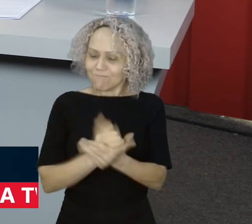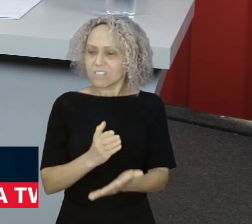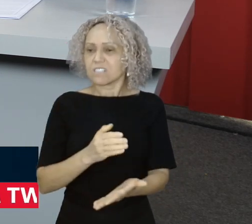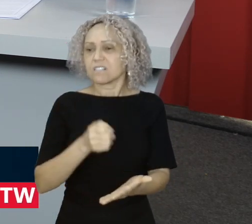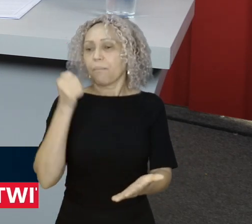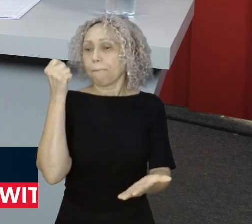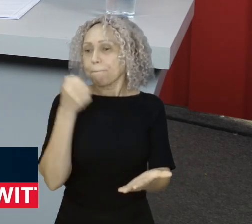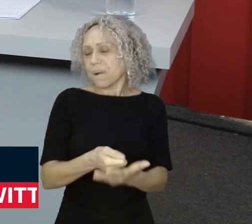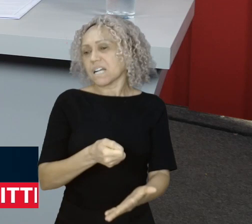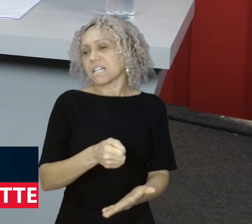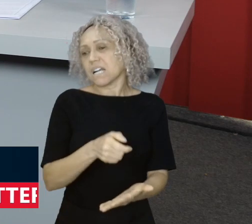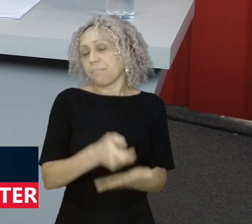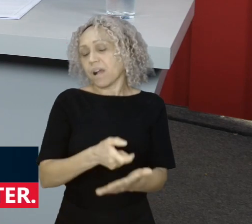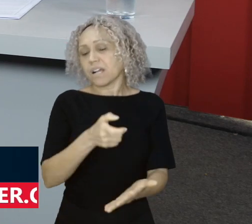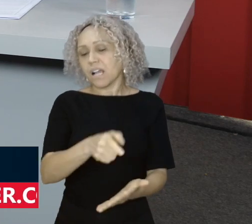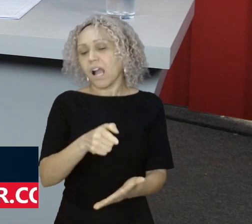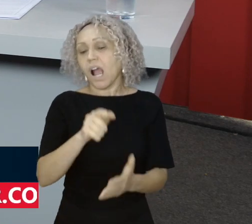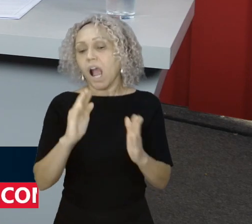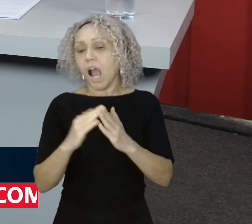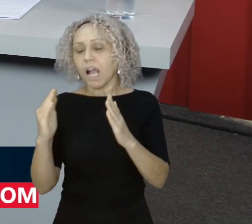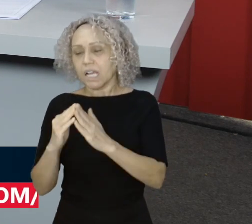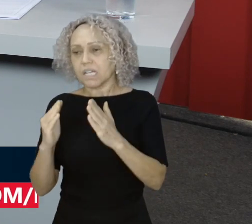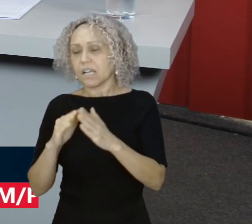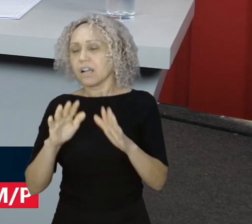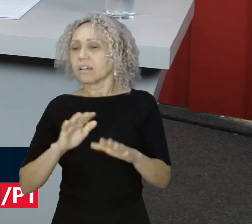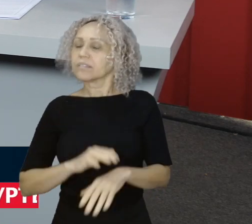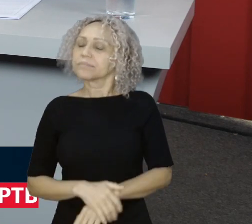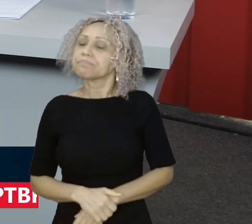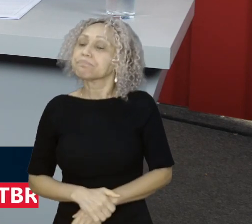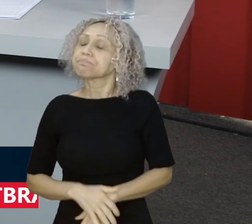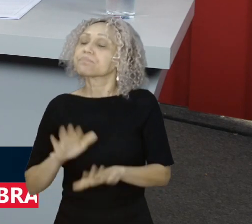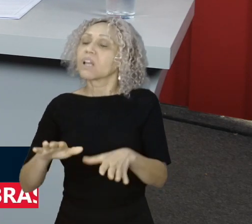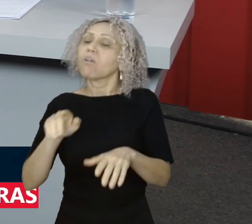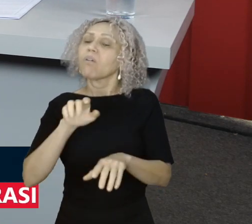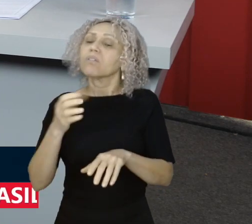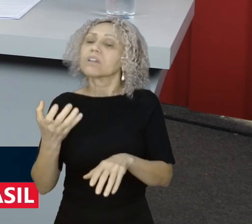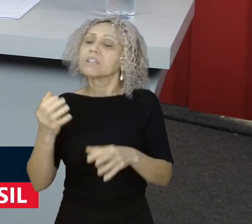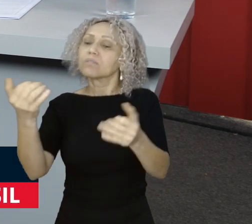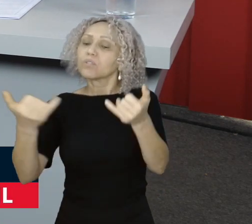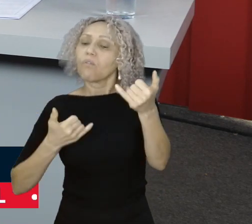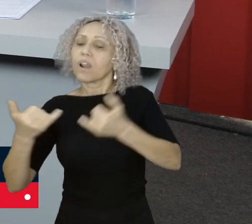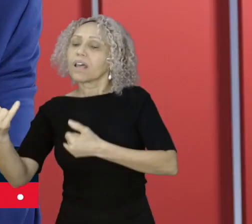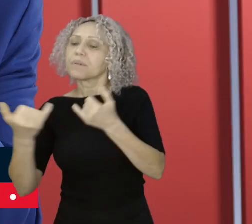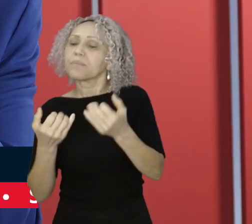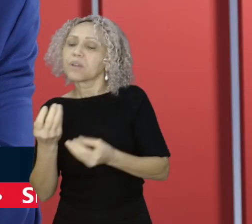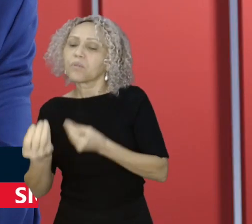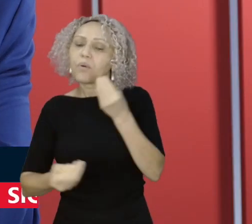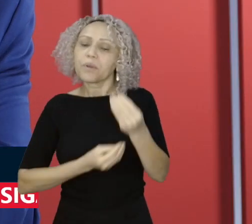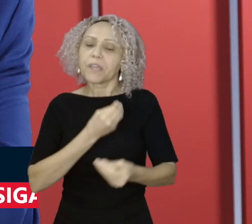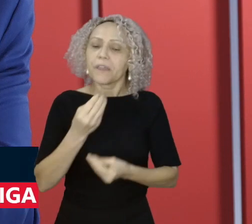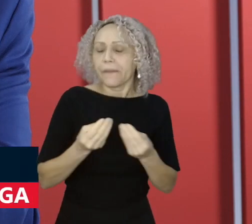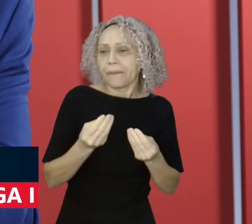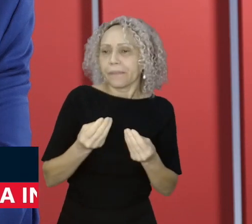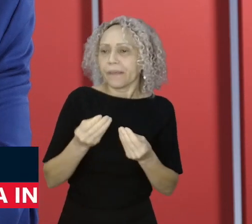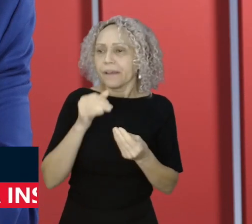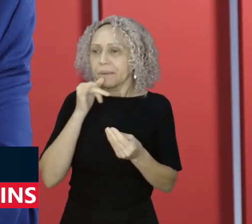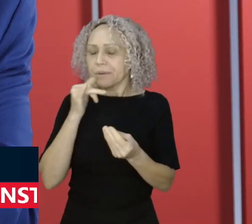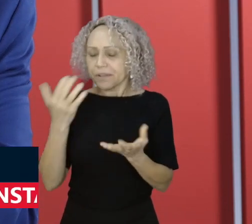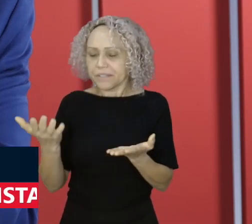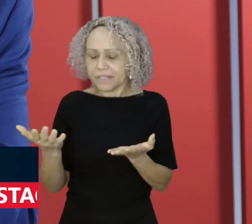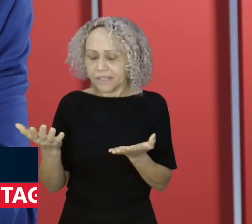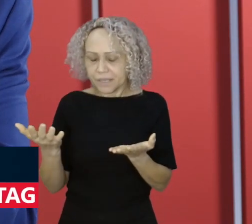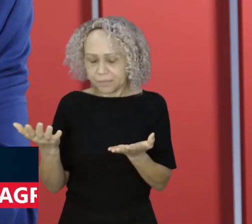gente conversar sobre a situação do déficit habitacional no Brasil. Como é que está esse quadro? Pois é, você sabe que eu acompanhei muito de perto